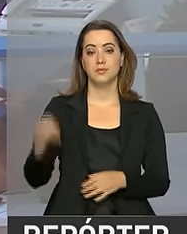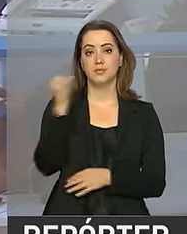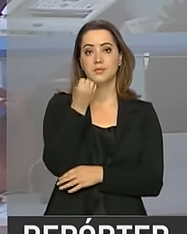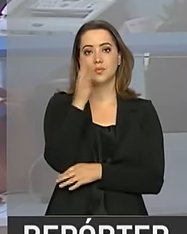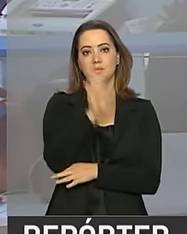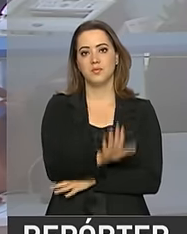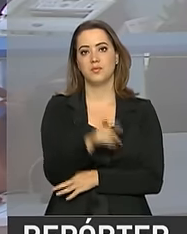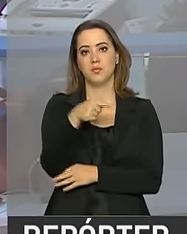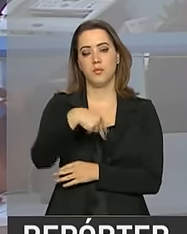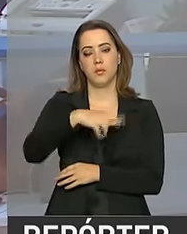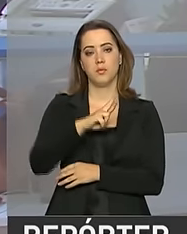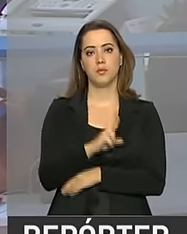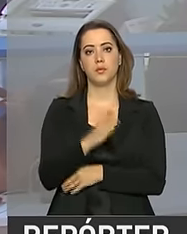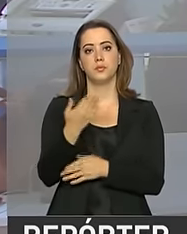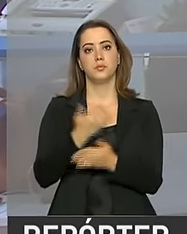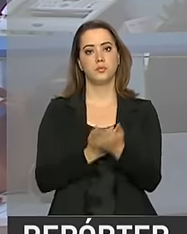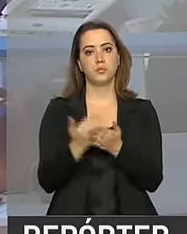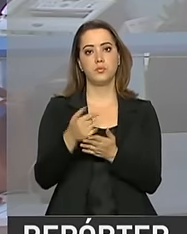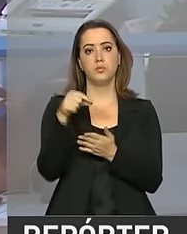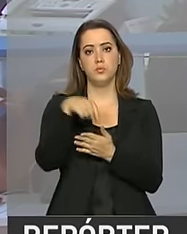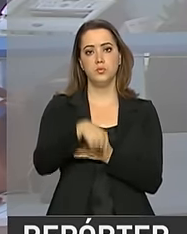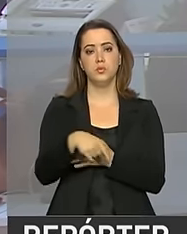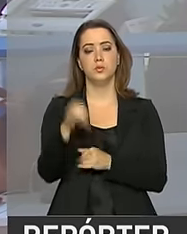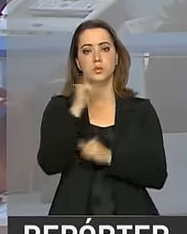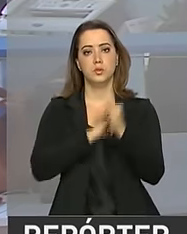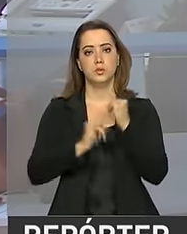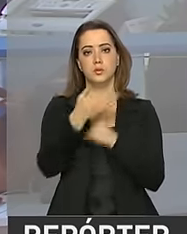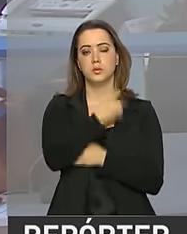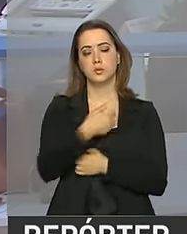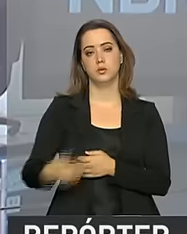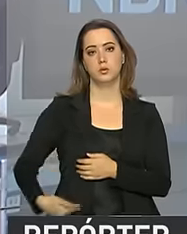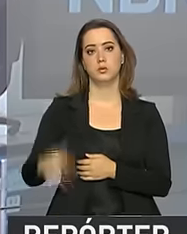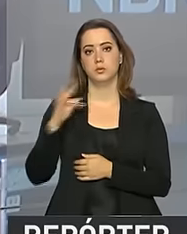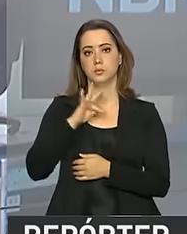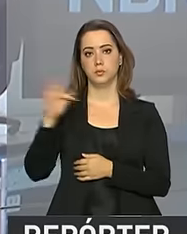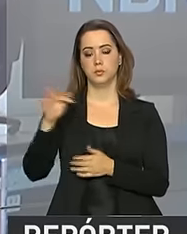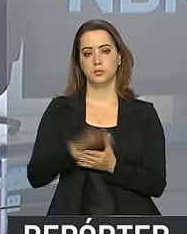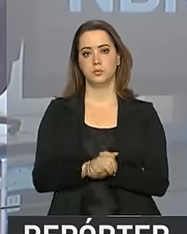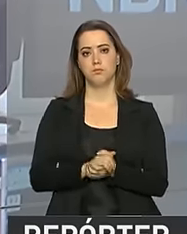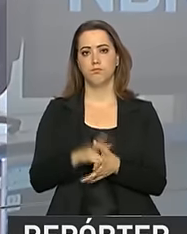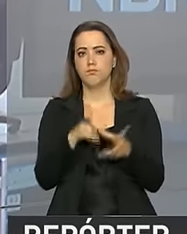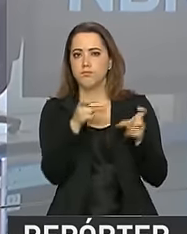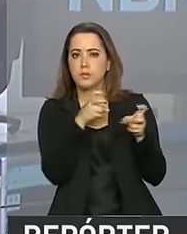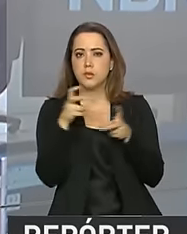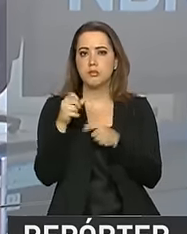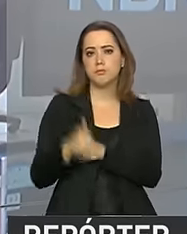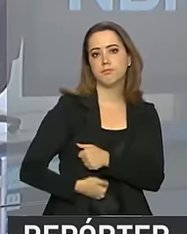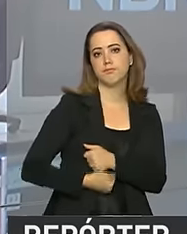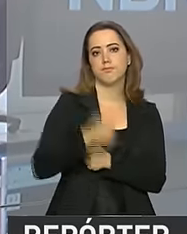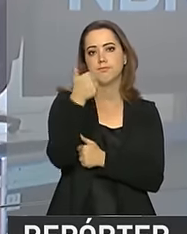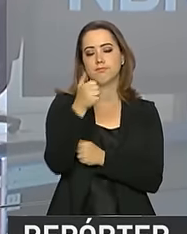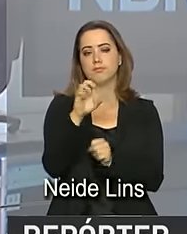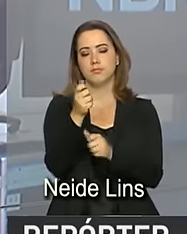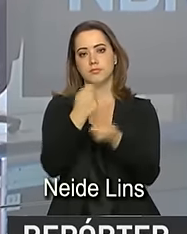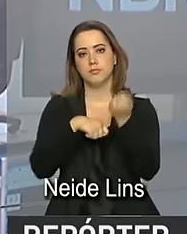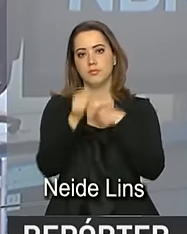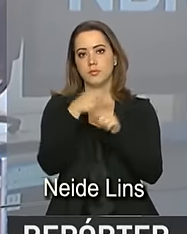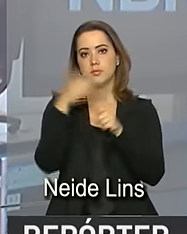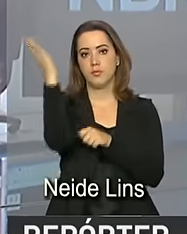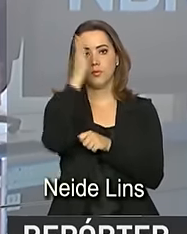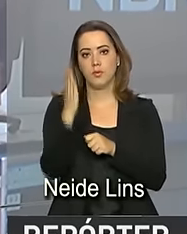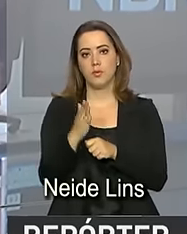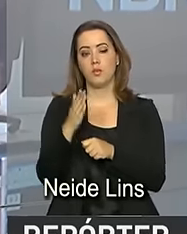Olá, boa tarde. O repórter NBR está de volta com as notícias do governo federal. Previsões cada vez melhores para a economia brasileira